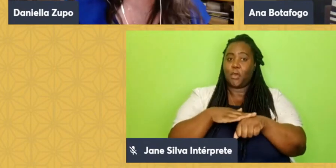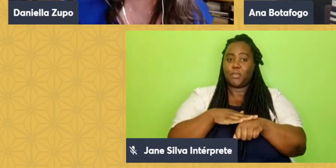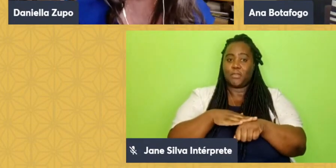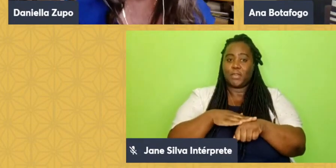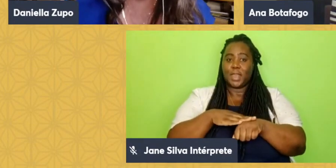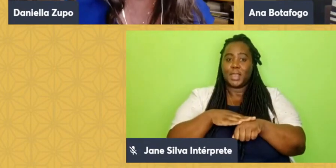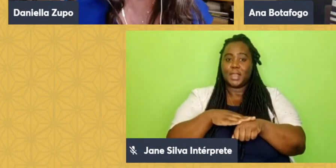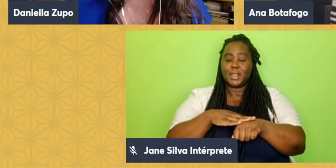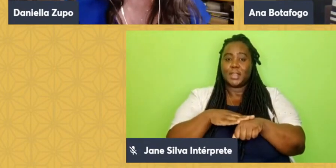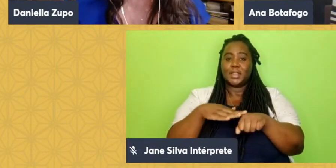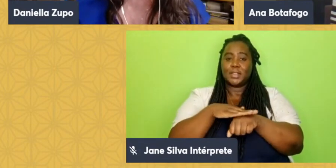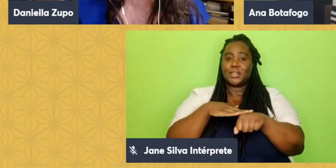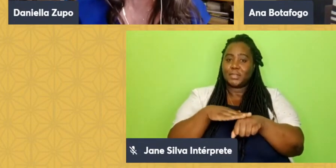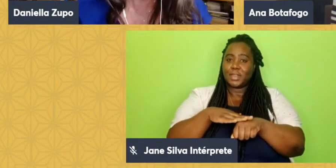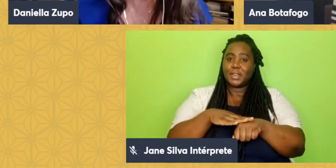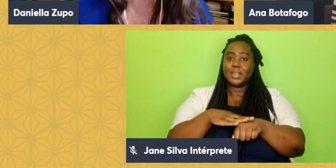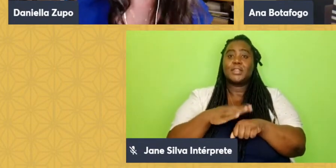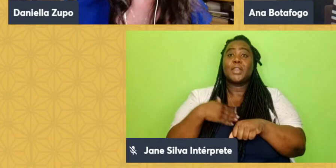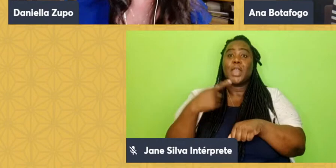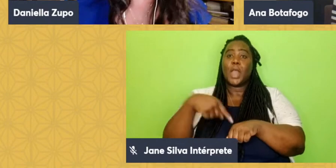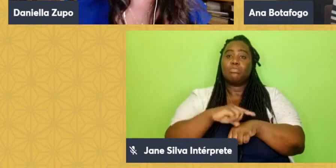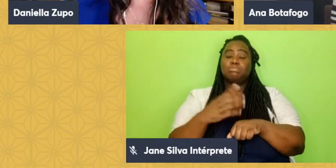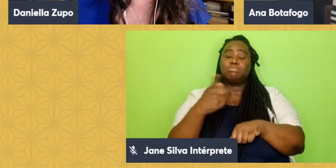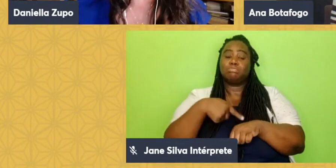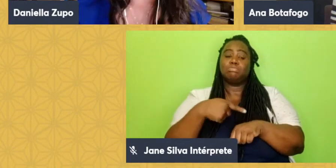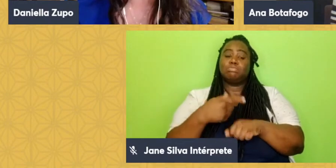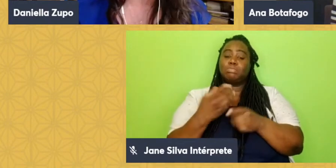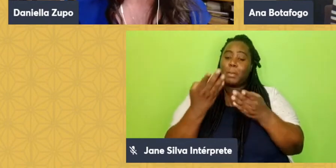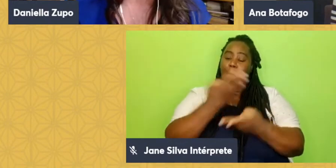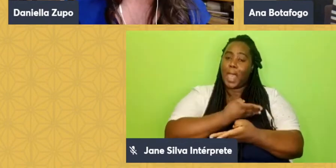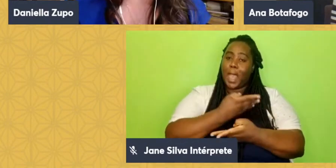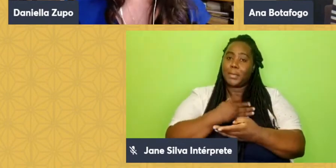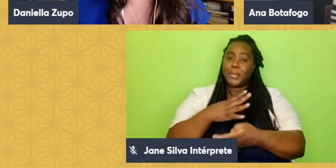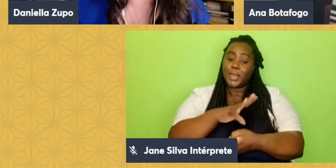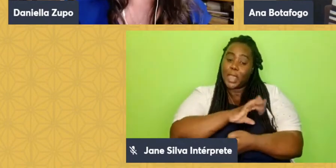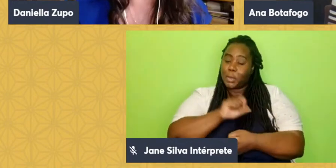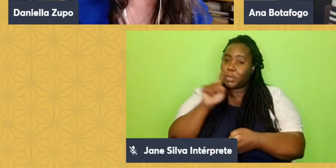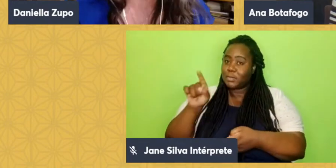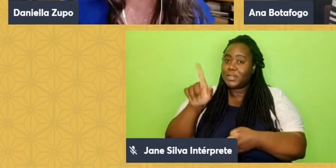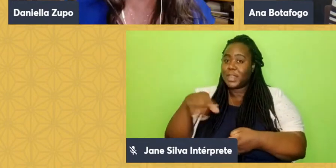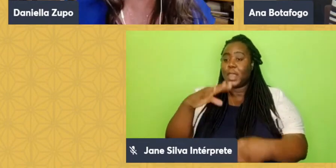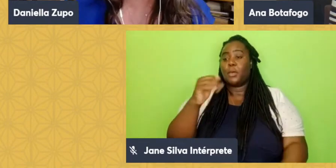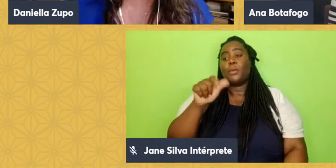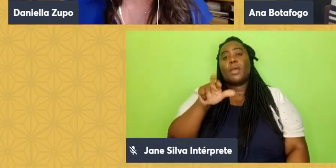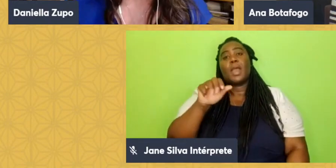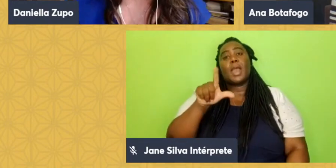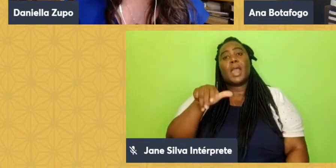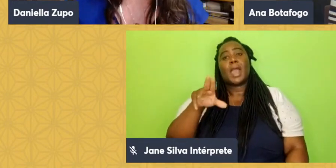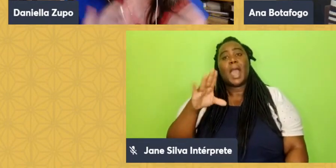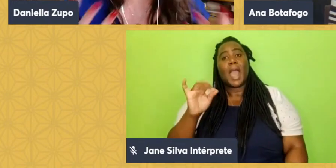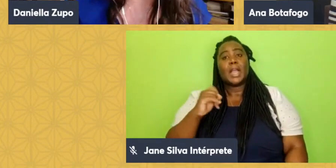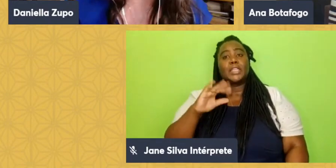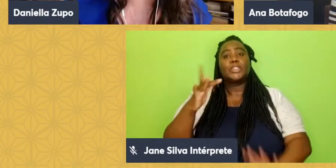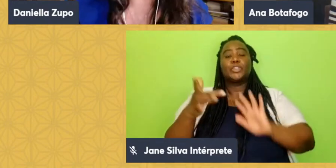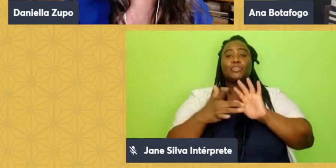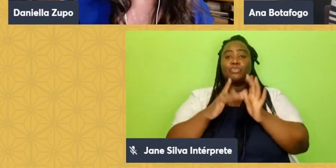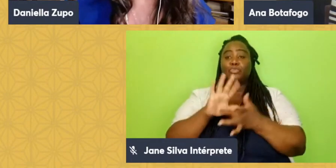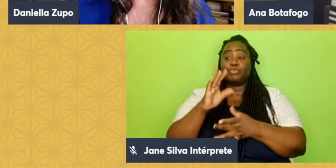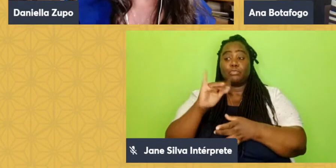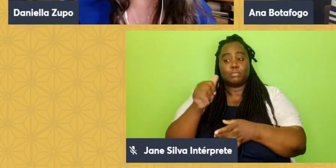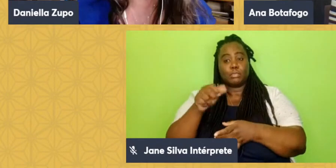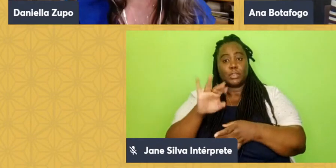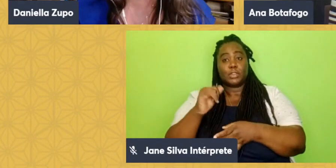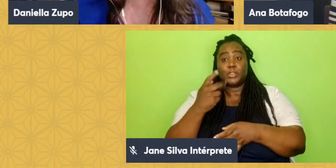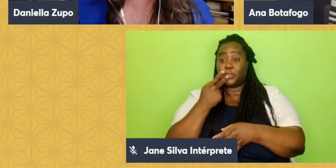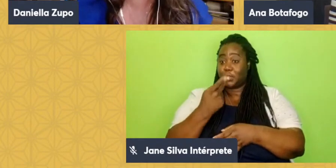antigo parceiro e muito querido por você é o Carlinhos de Jesus que tem aqui um depoimento